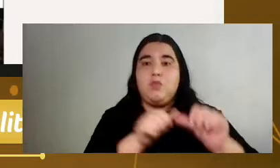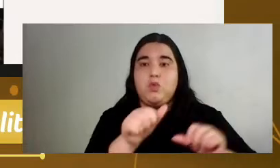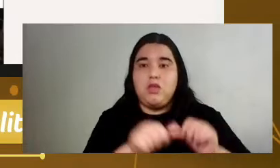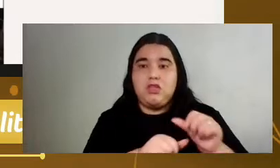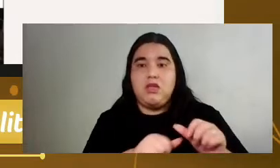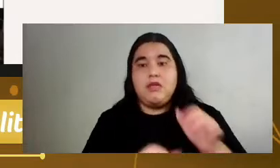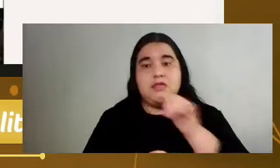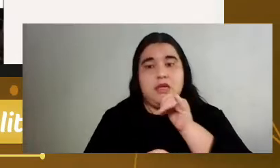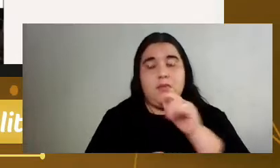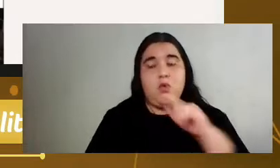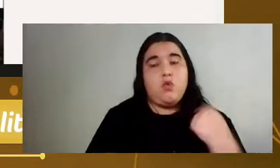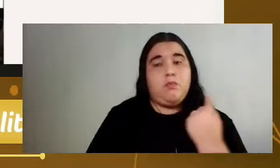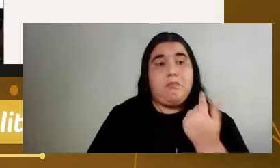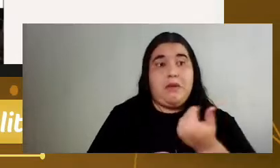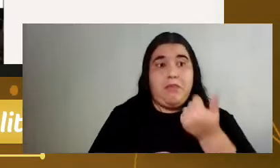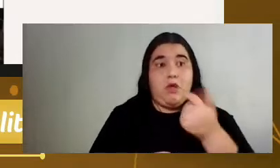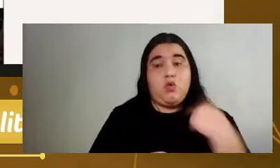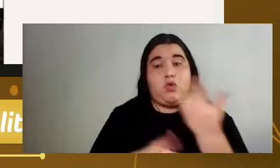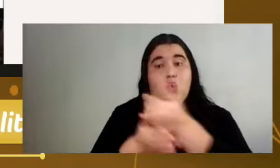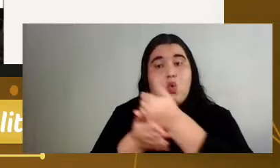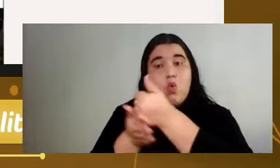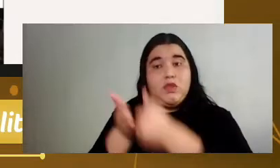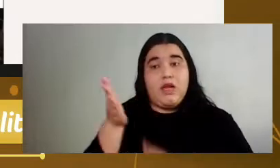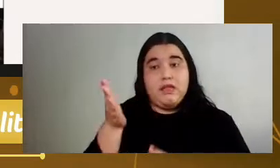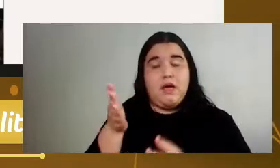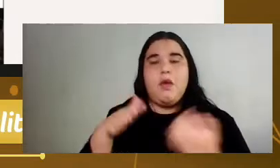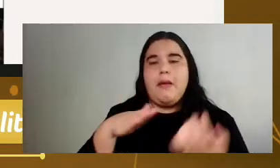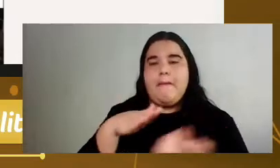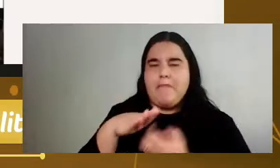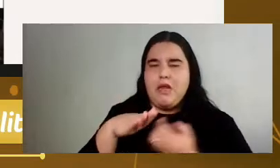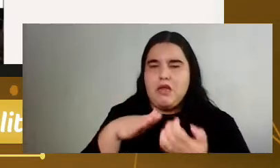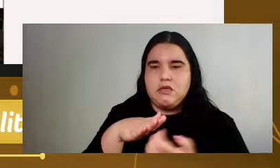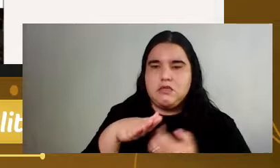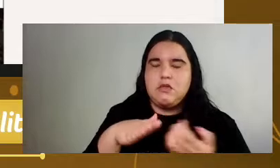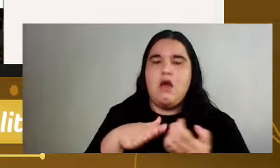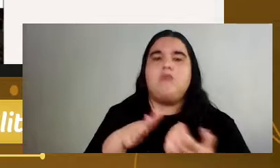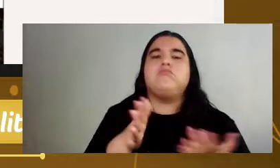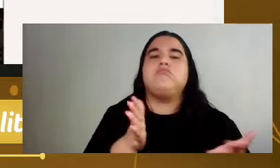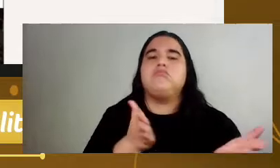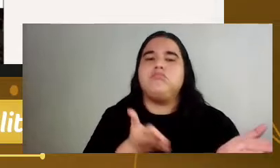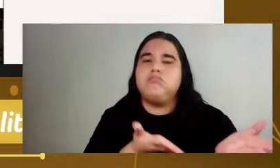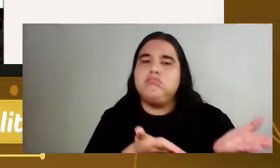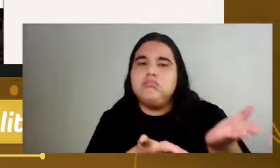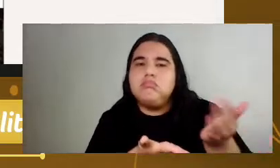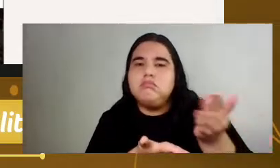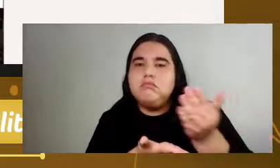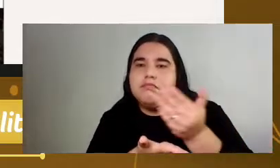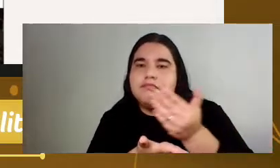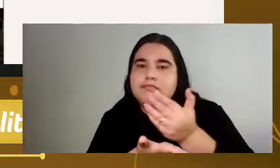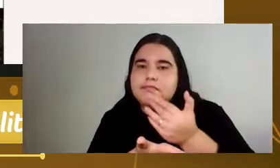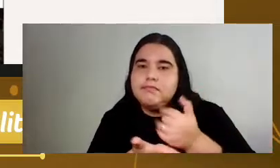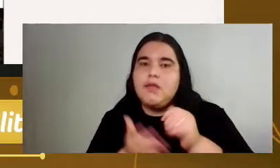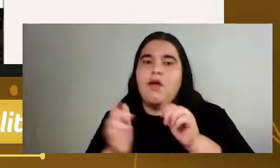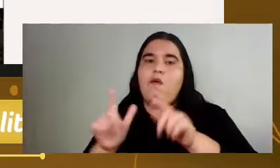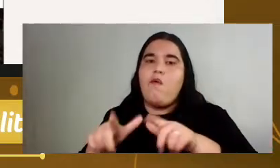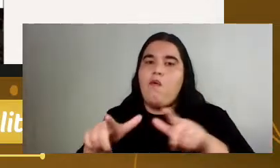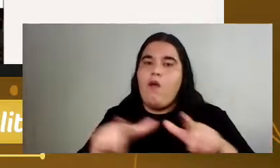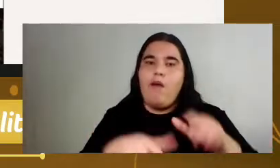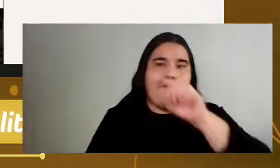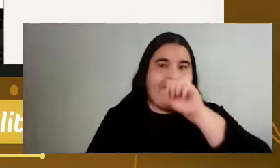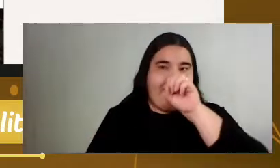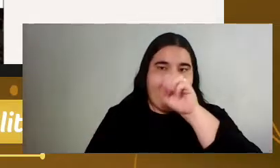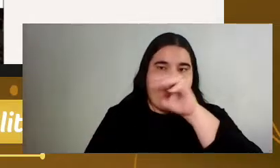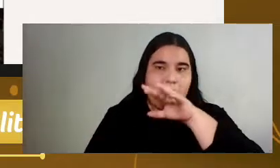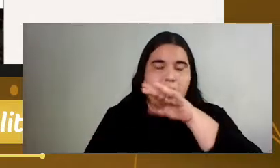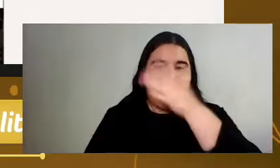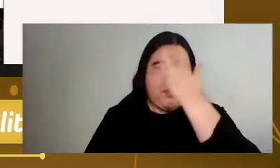uma empresa para fazer o trabalho de varredura e detecção dessas ocupações irregulares. a gente não